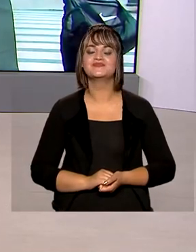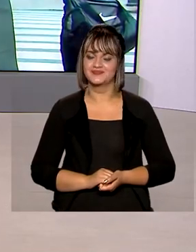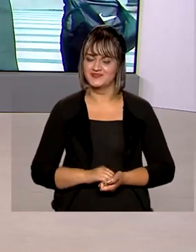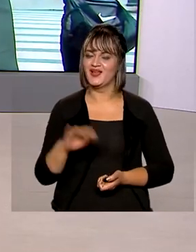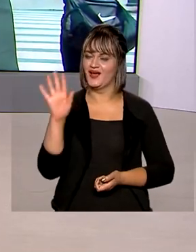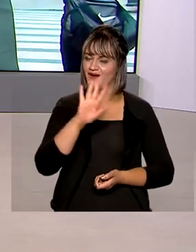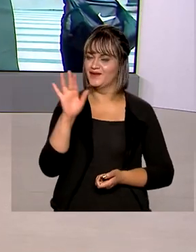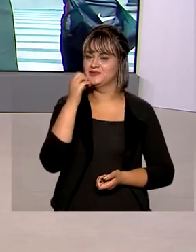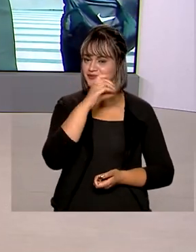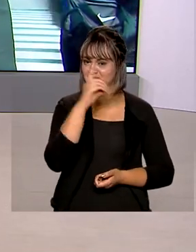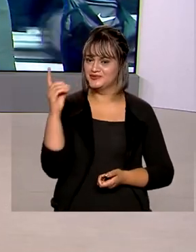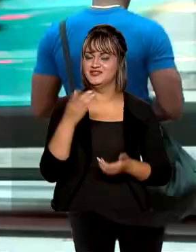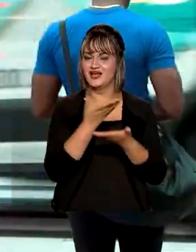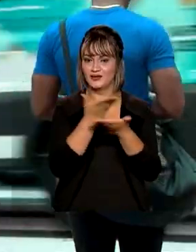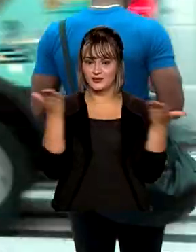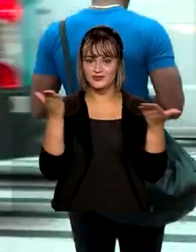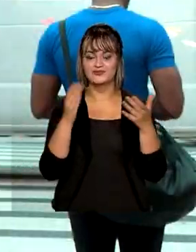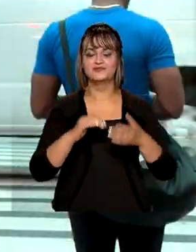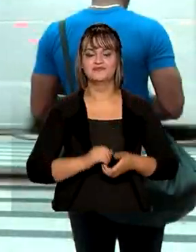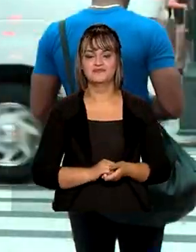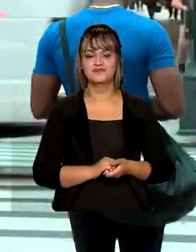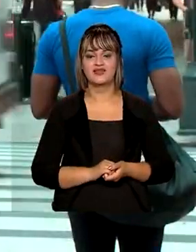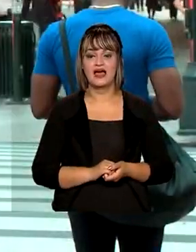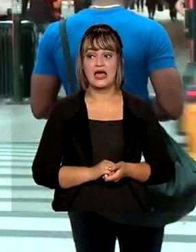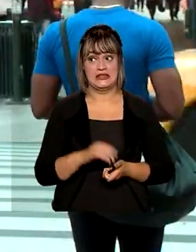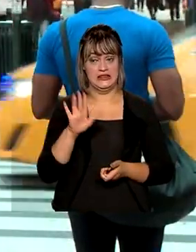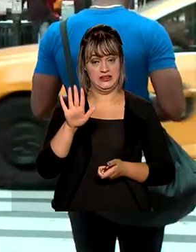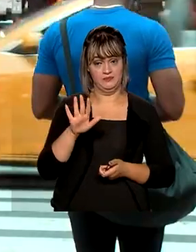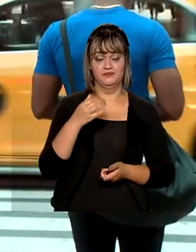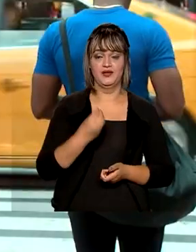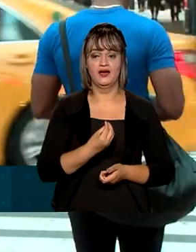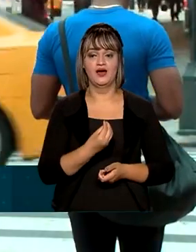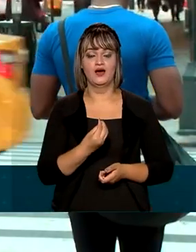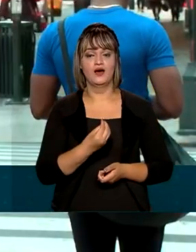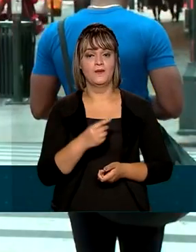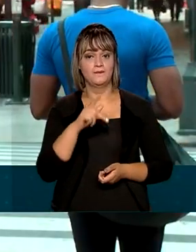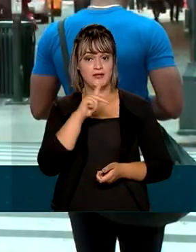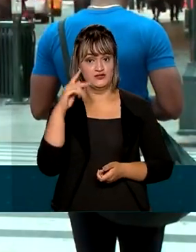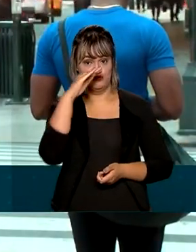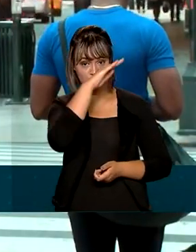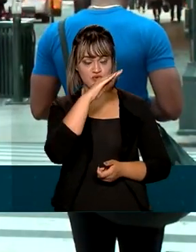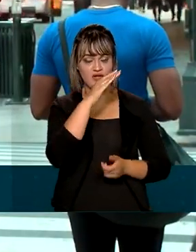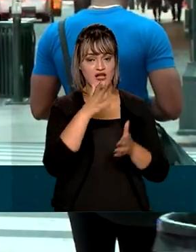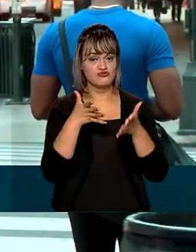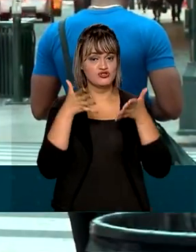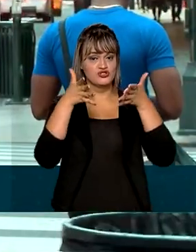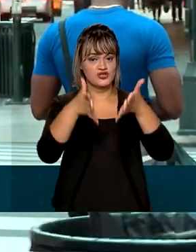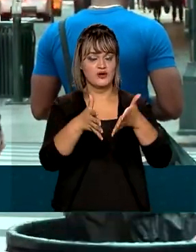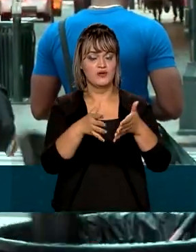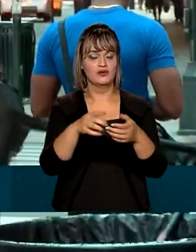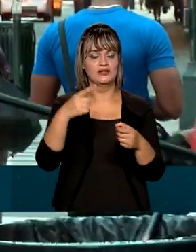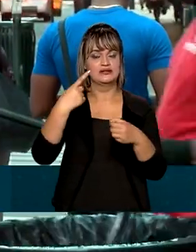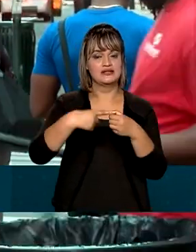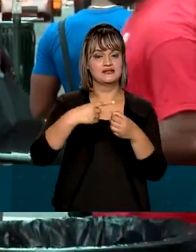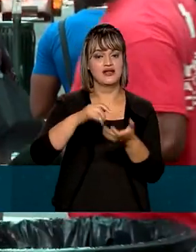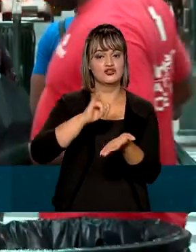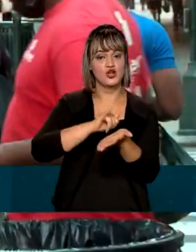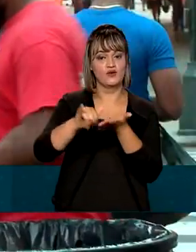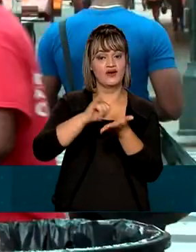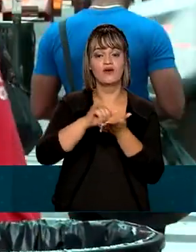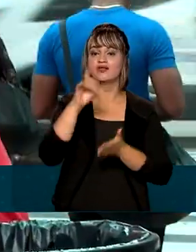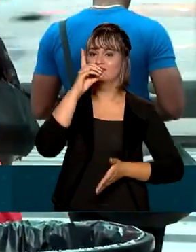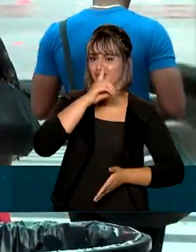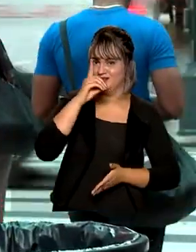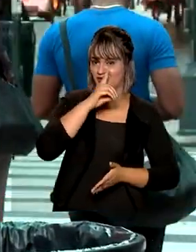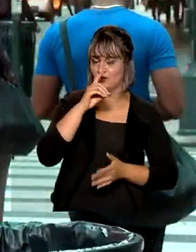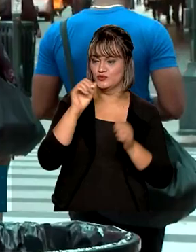o olá Renata Bom dia um bom dia a todos Olha o presidente Jair bolsonaro chegou a Nova York no domingo